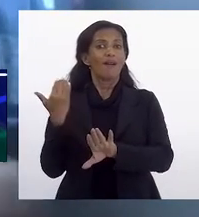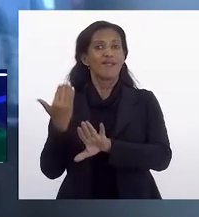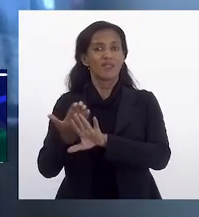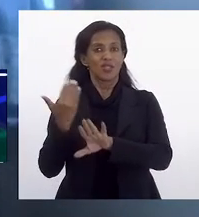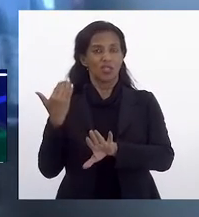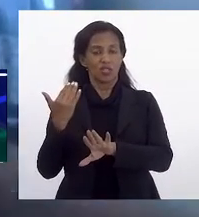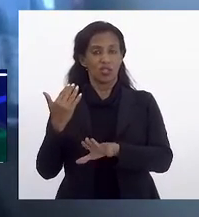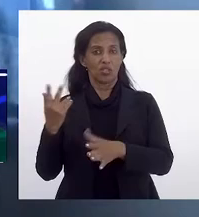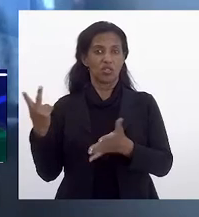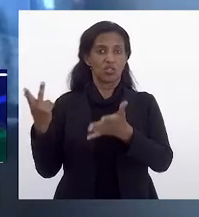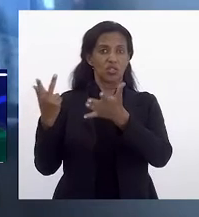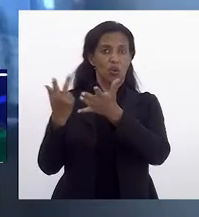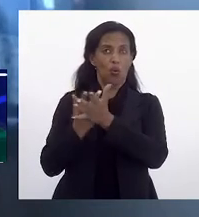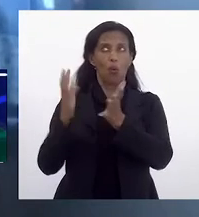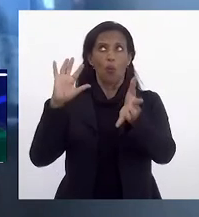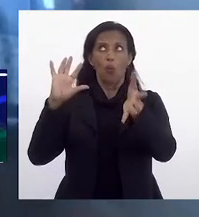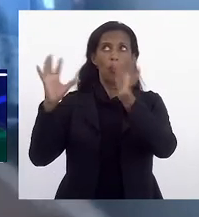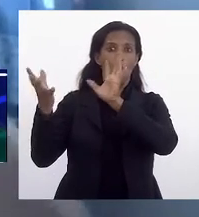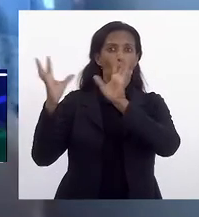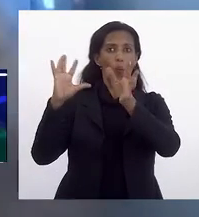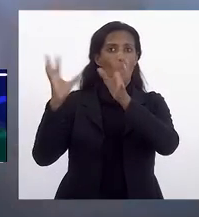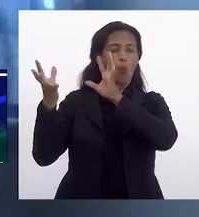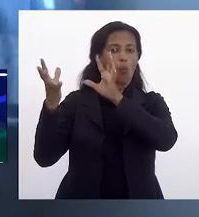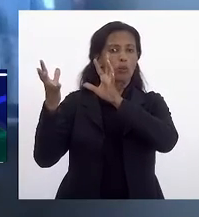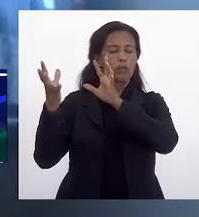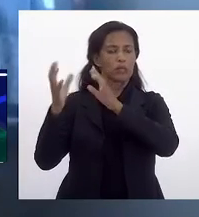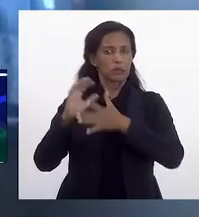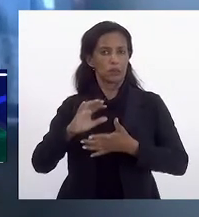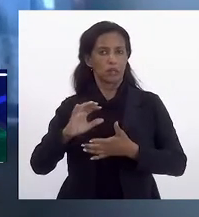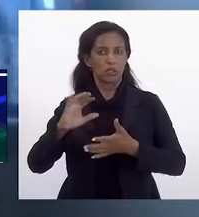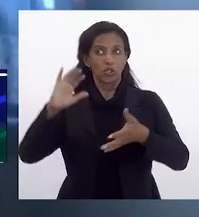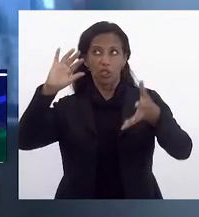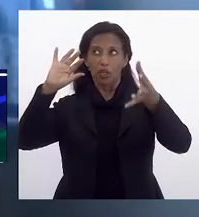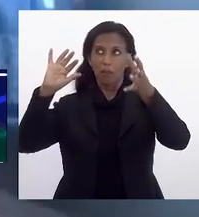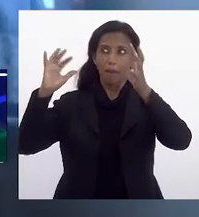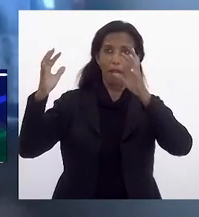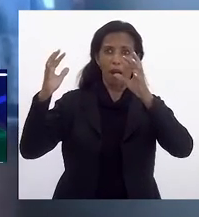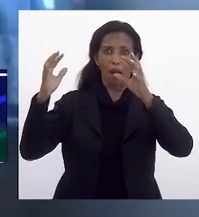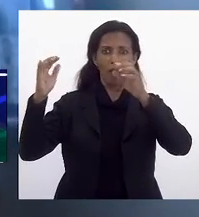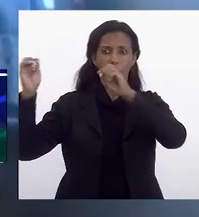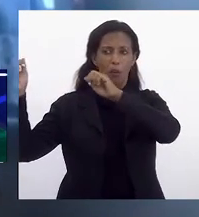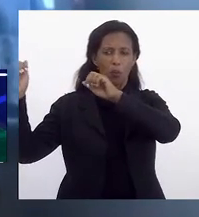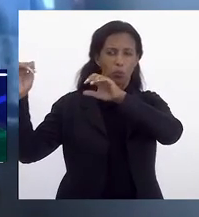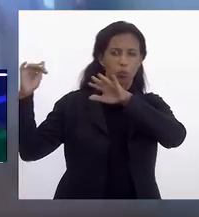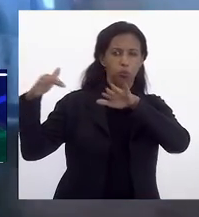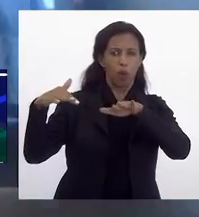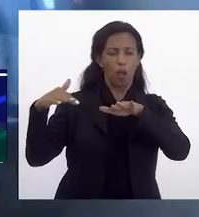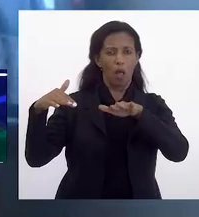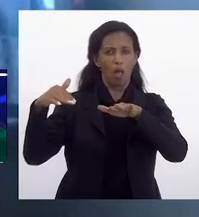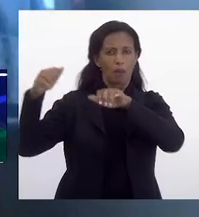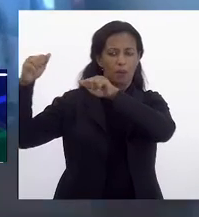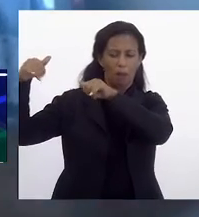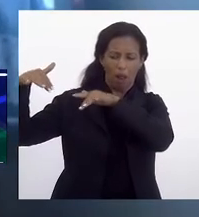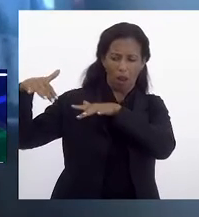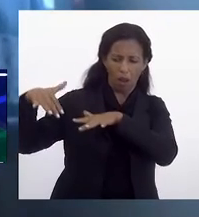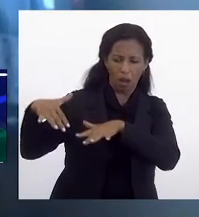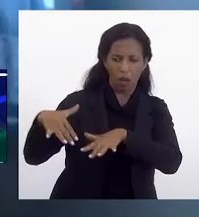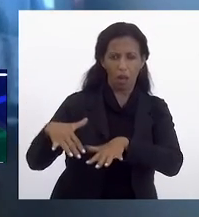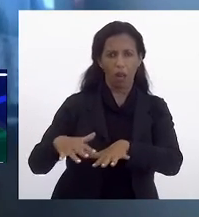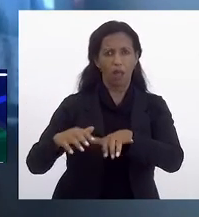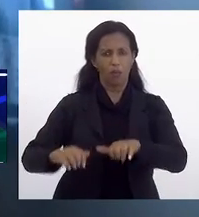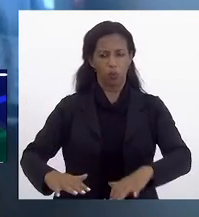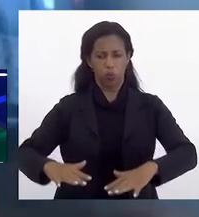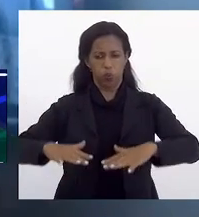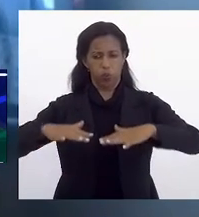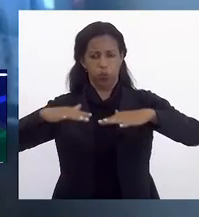antecedência de mudanças de clima que pudessem causar deslizamentos,